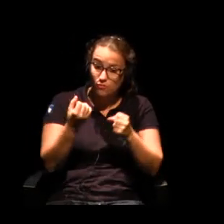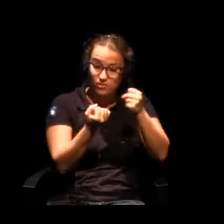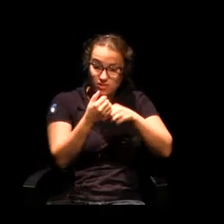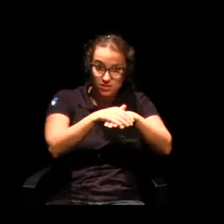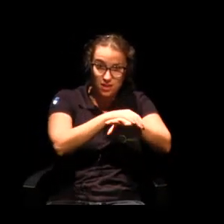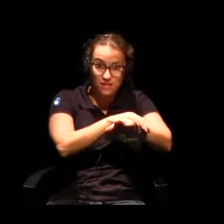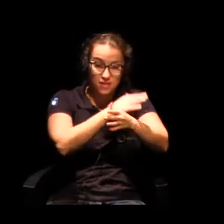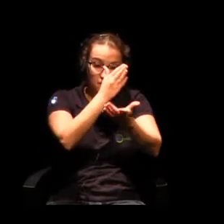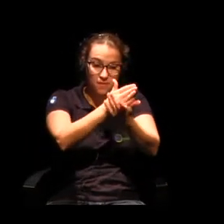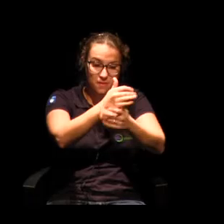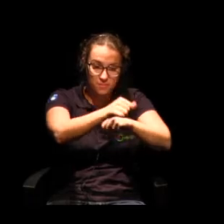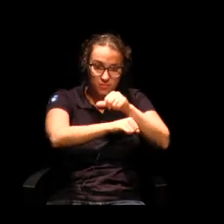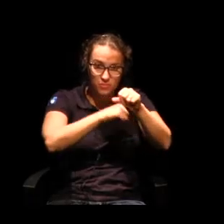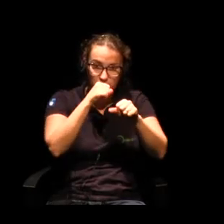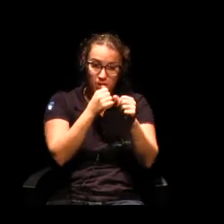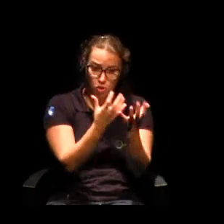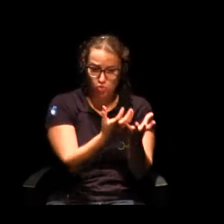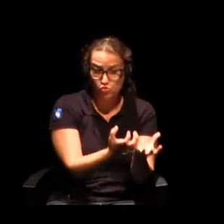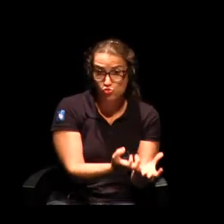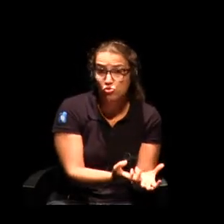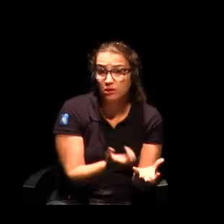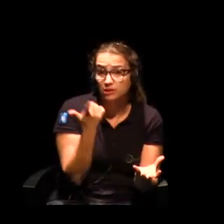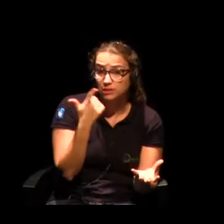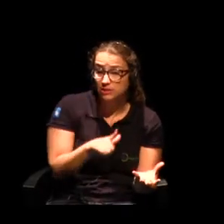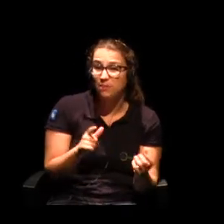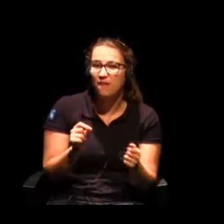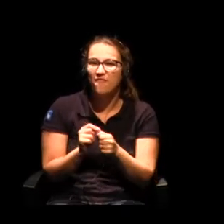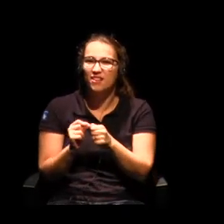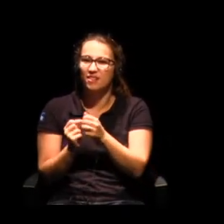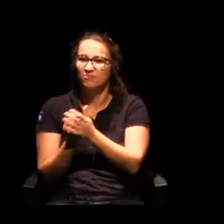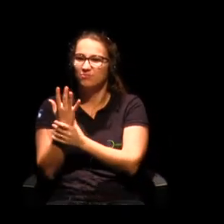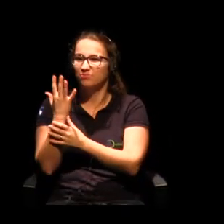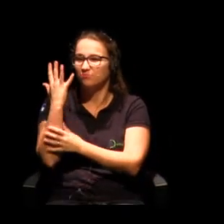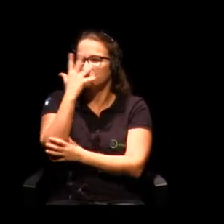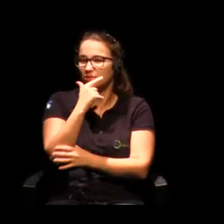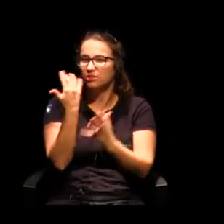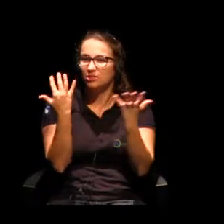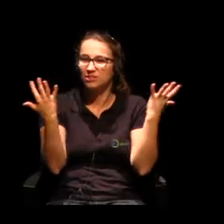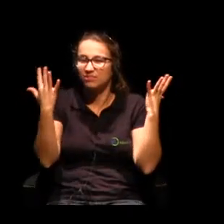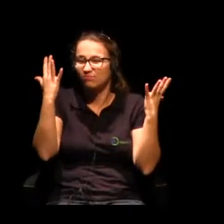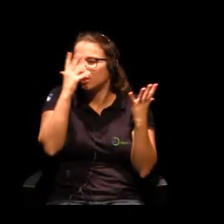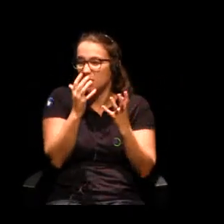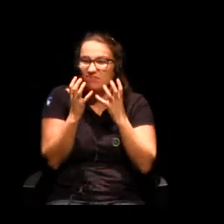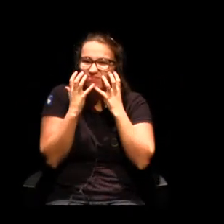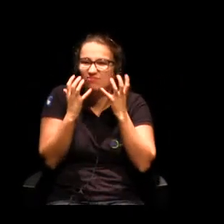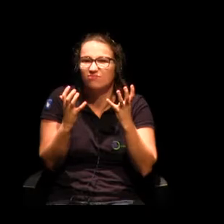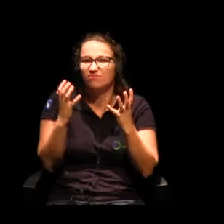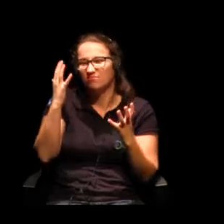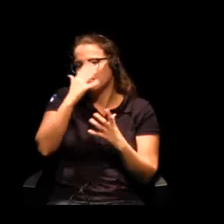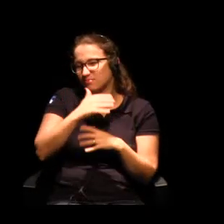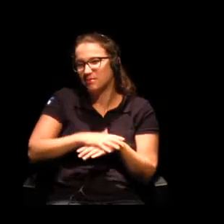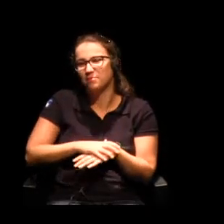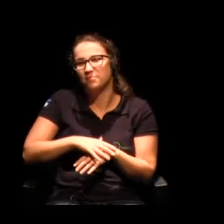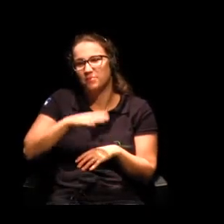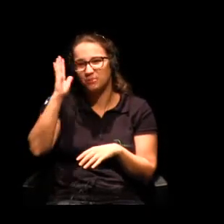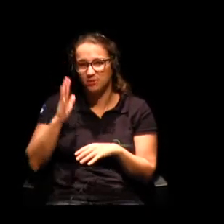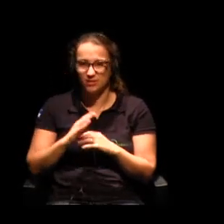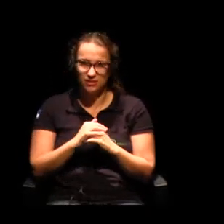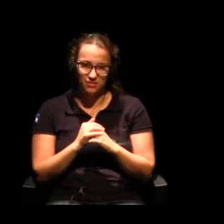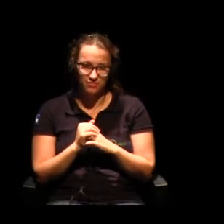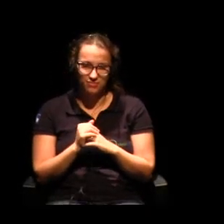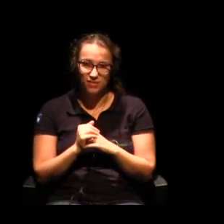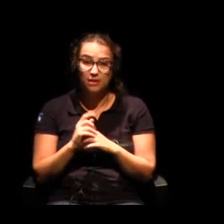novo estacionamento, mas o estacionamento vai absorver águas pluviais, também vai ter uma cor